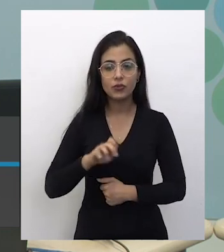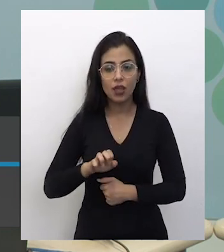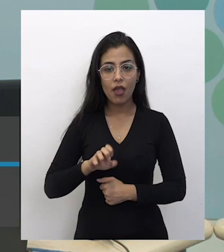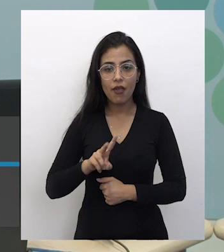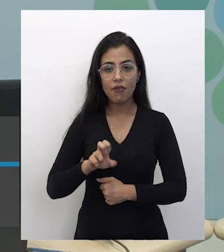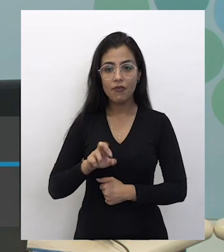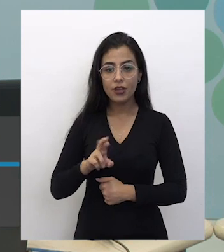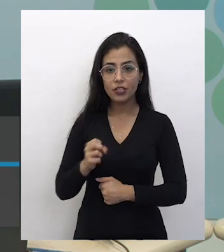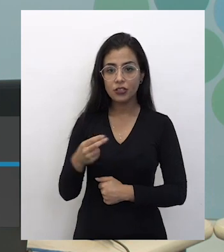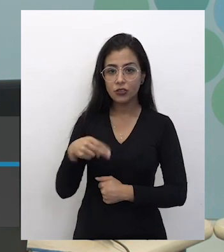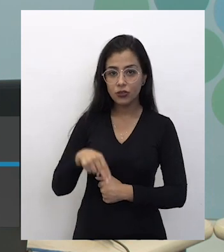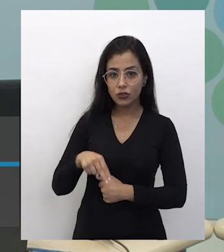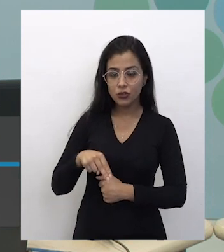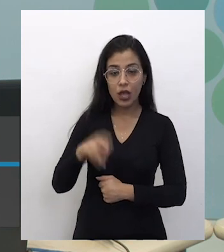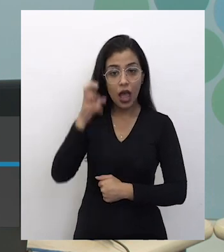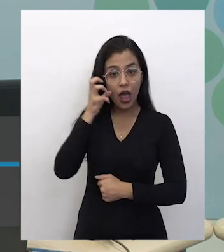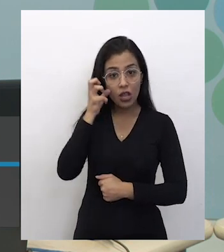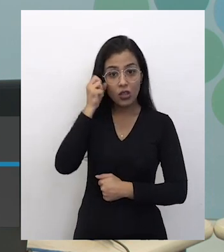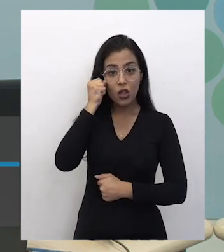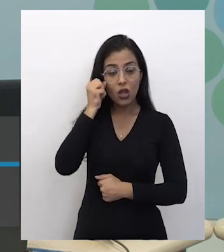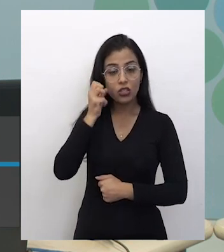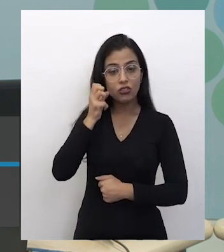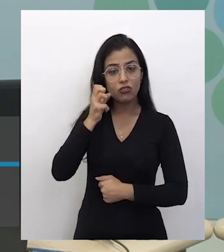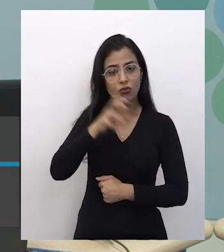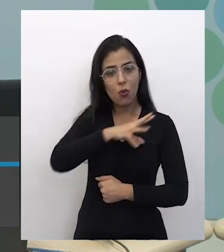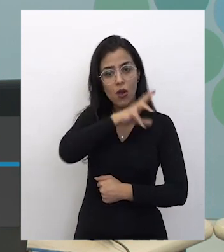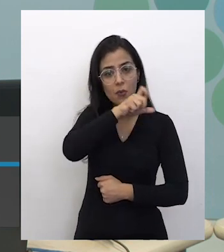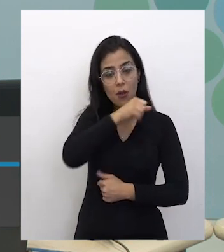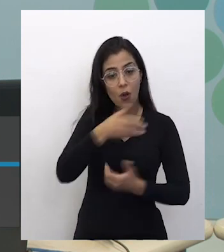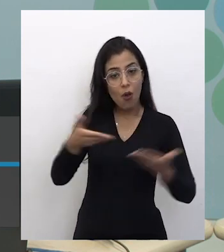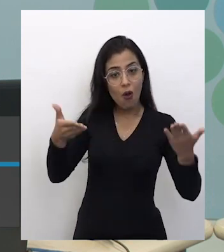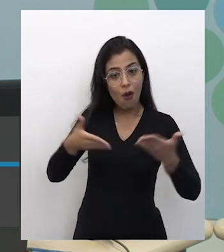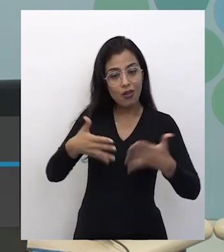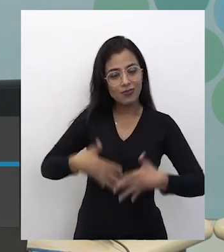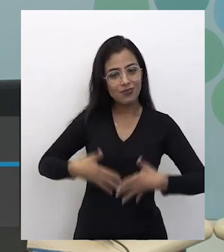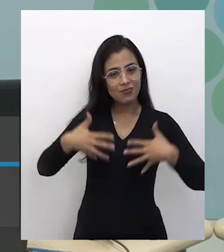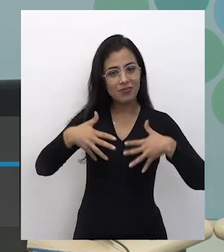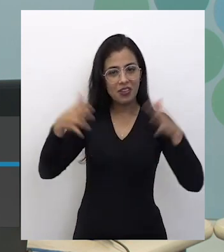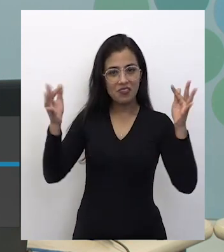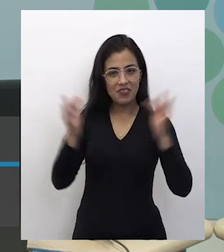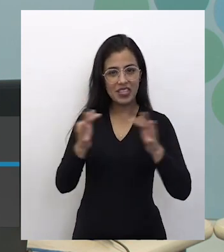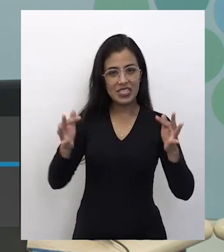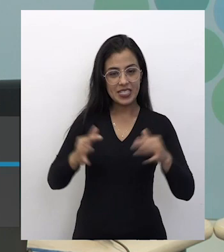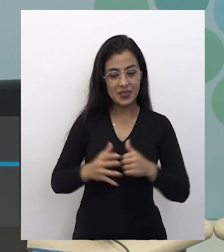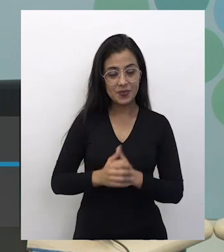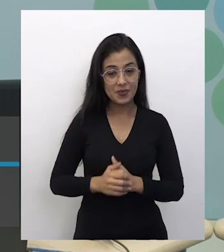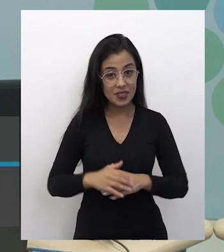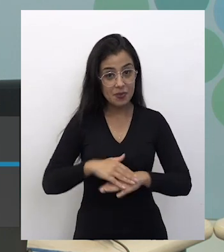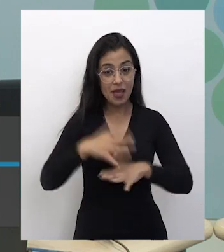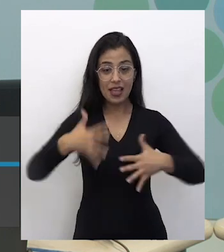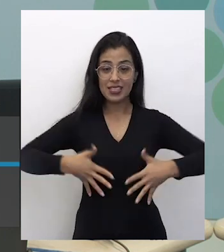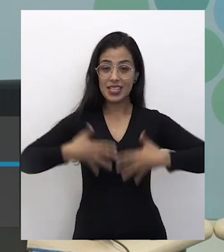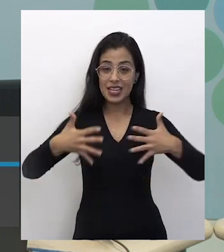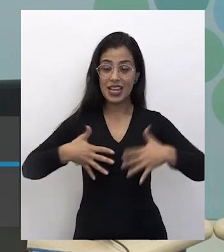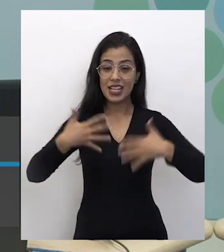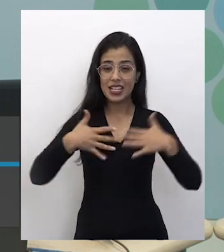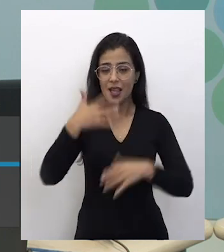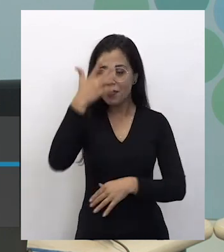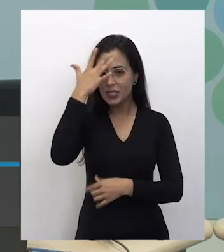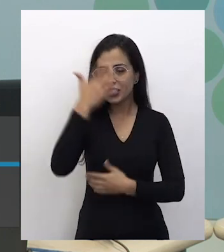adote um animal hoje e seja feliz. Aluna Flávia, mais alegria para o seu dia, todos que gostam de animais. Eu gostei muito